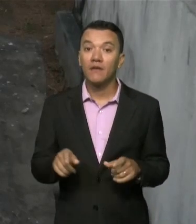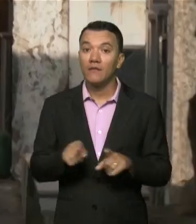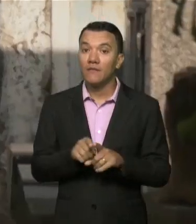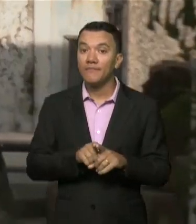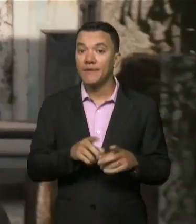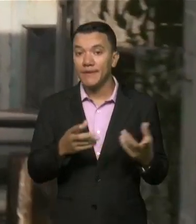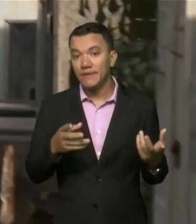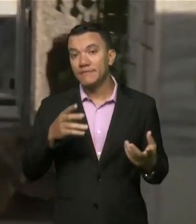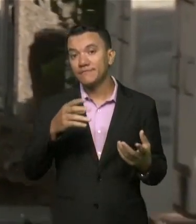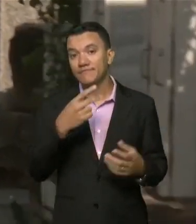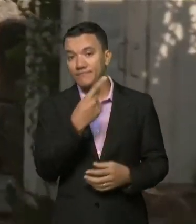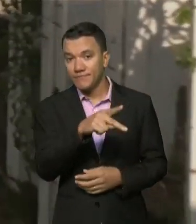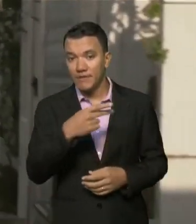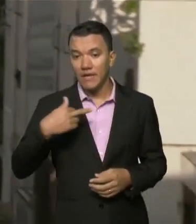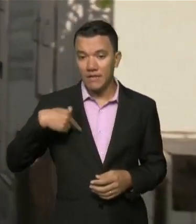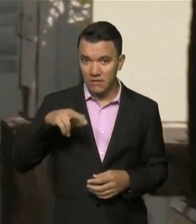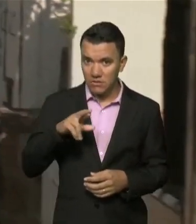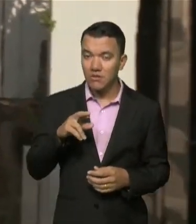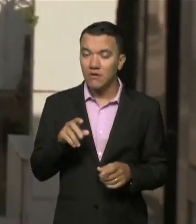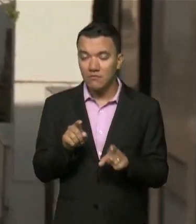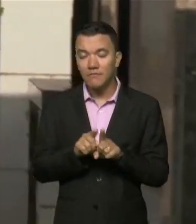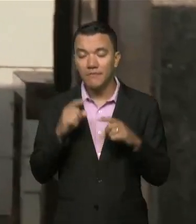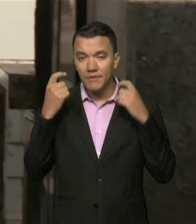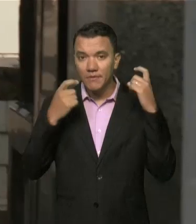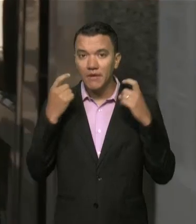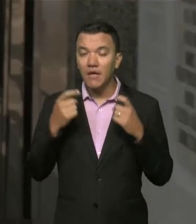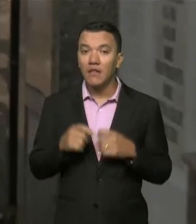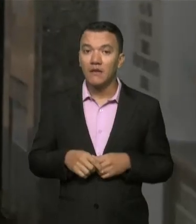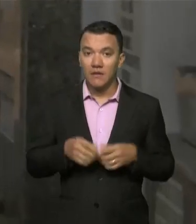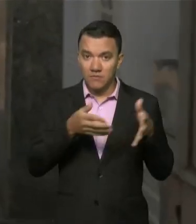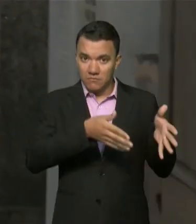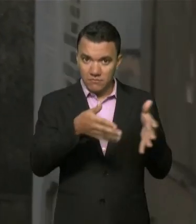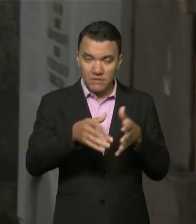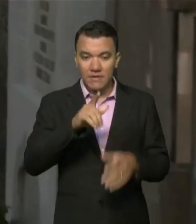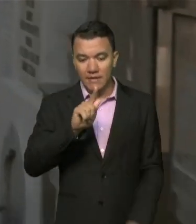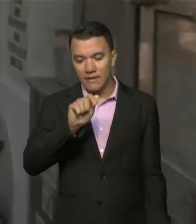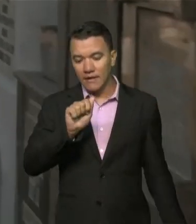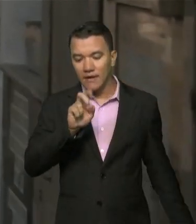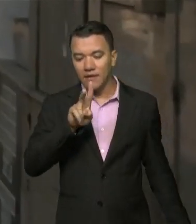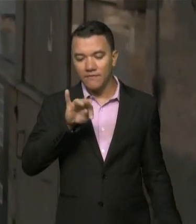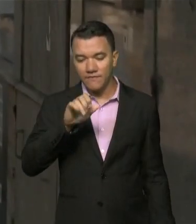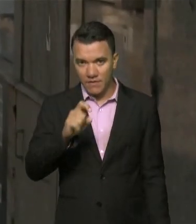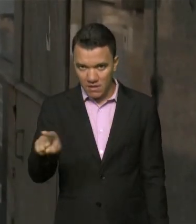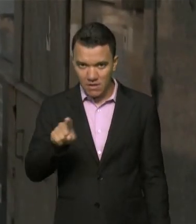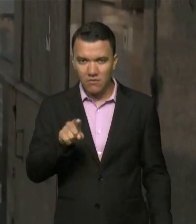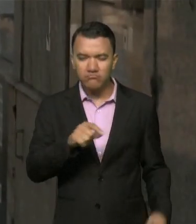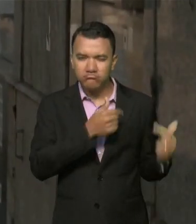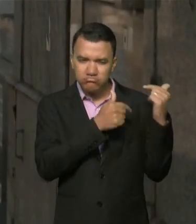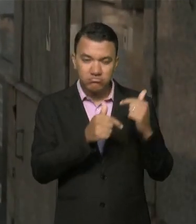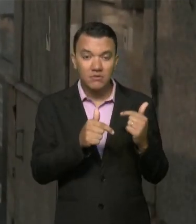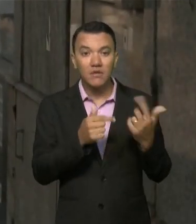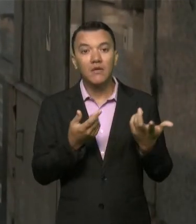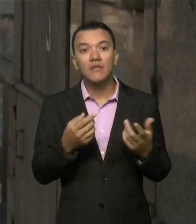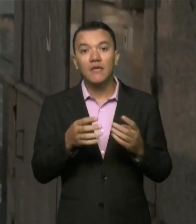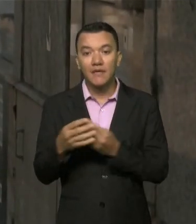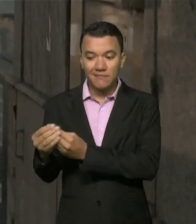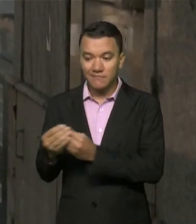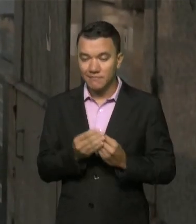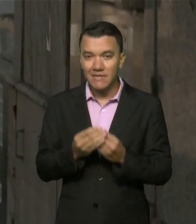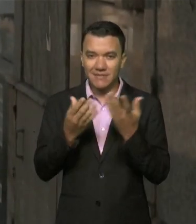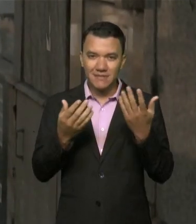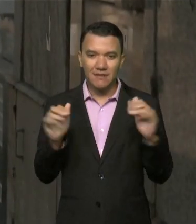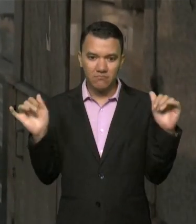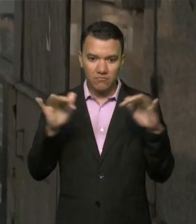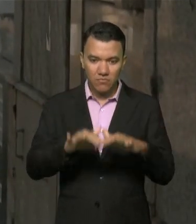data. No cemitério do Gavião, um dos mais tradicionais de São Luís, serão realizadas missas de hora em hora desde o início do